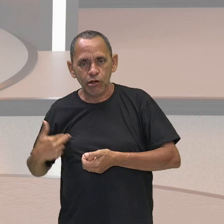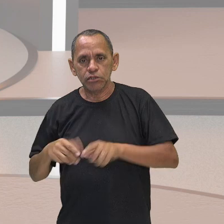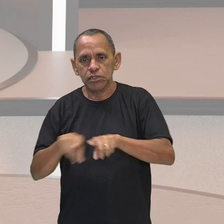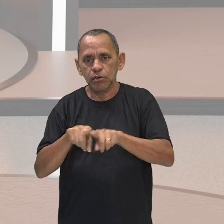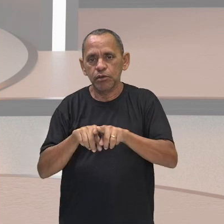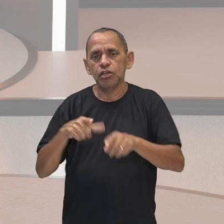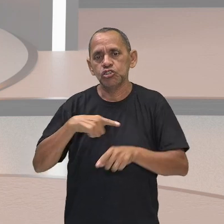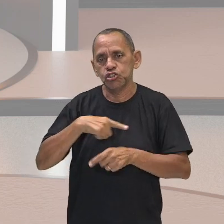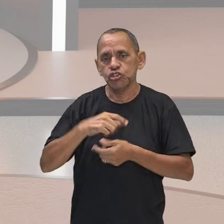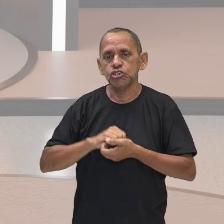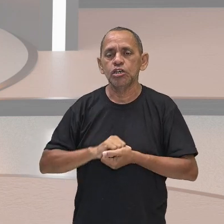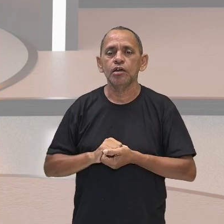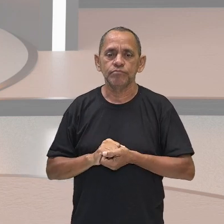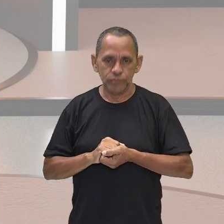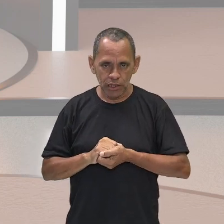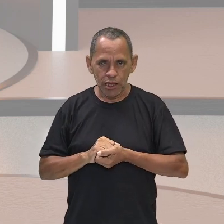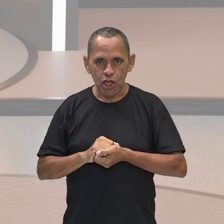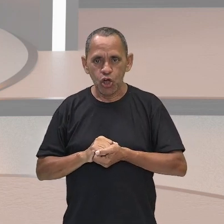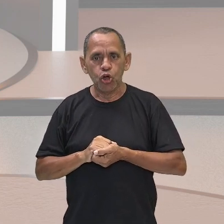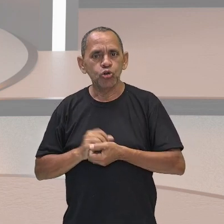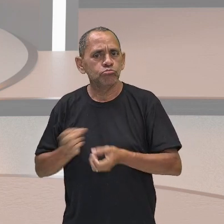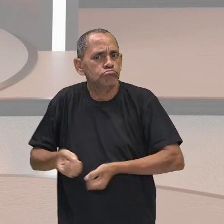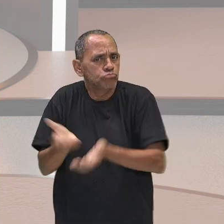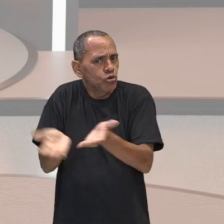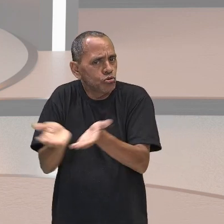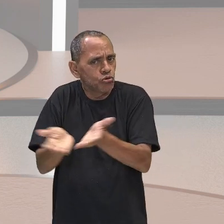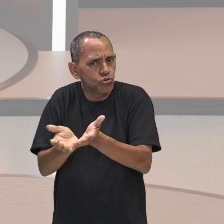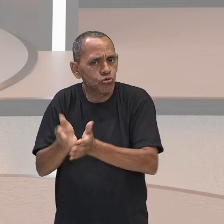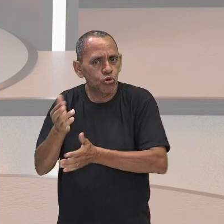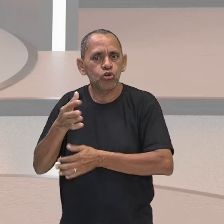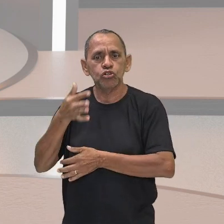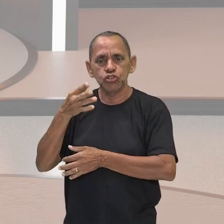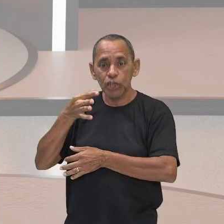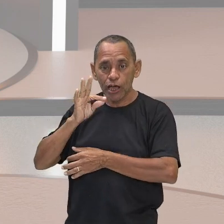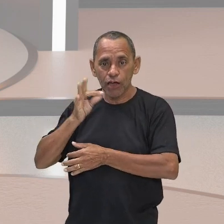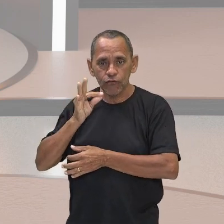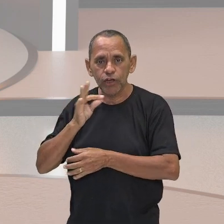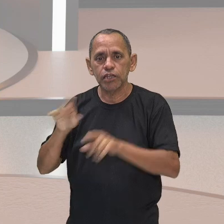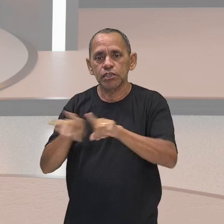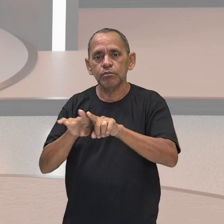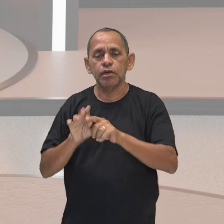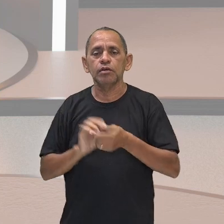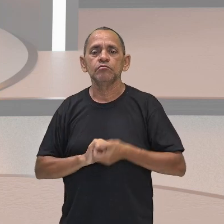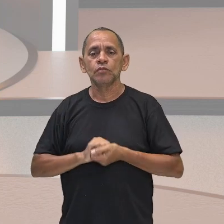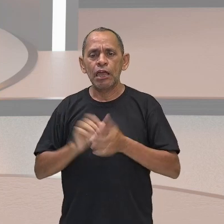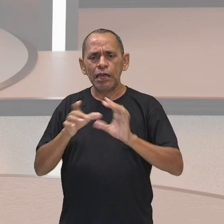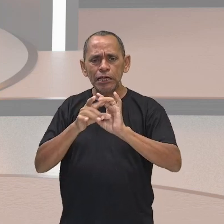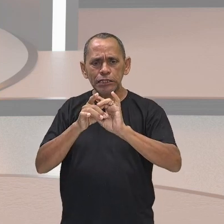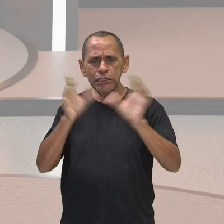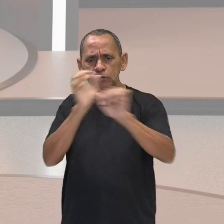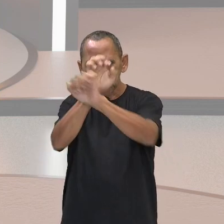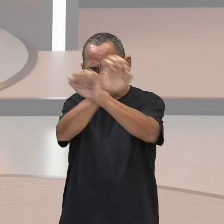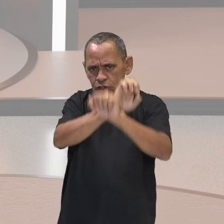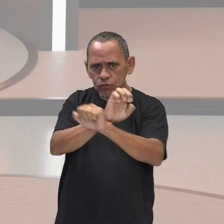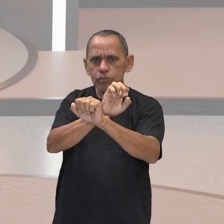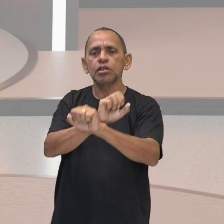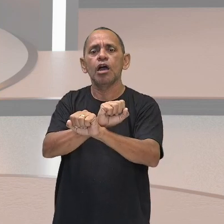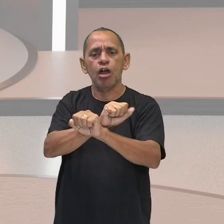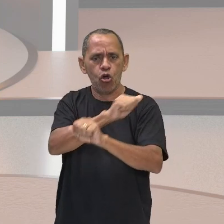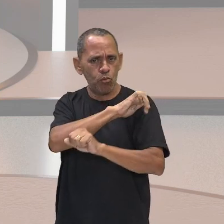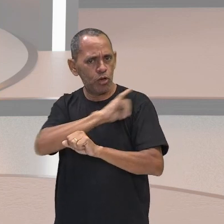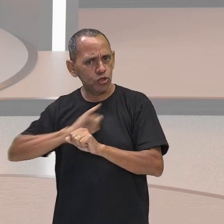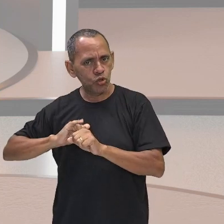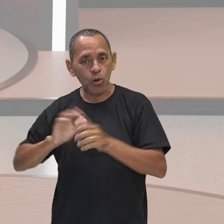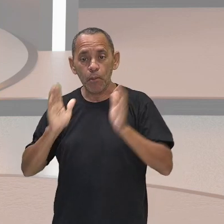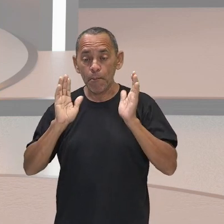grandes cafeicultores nessa raiz. Ou seja, você aboliu então a escravidão, meu imperador, então agora vamos aí,